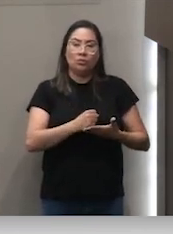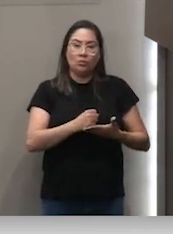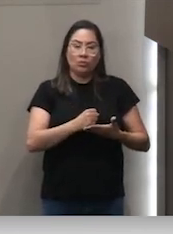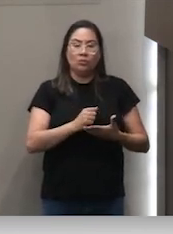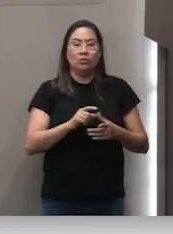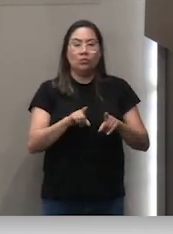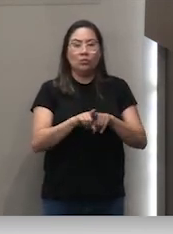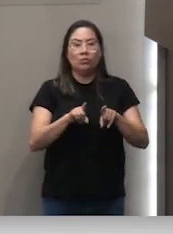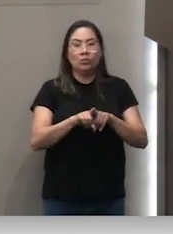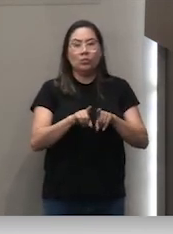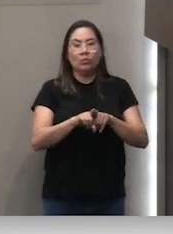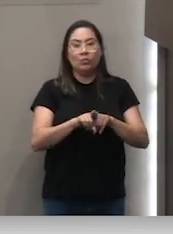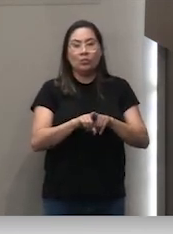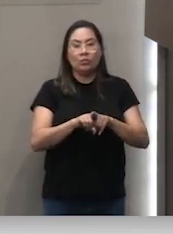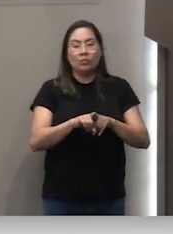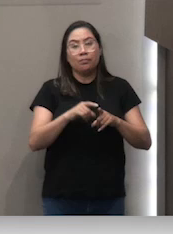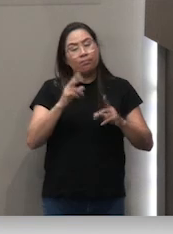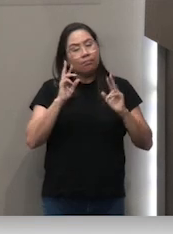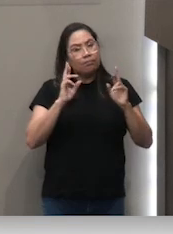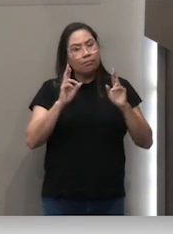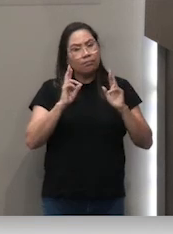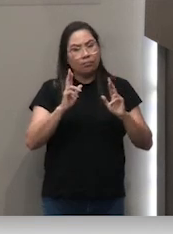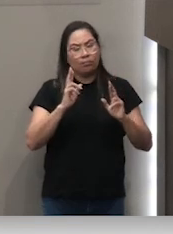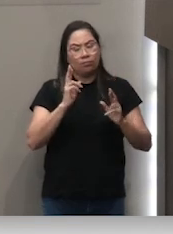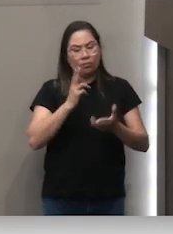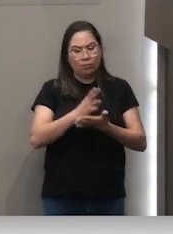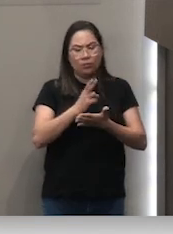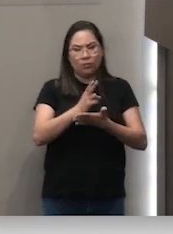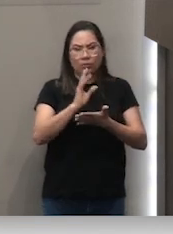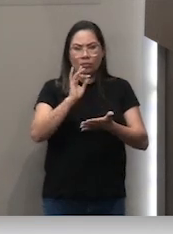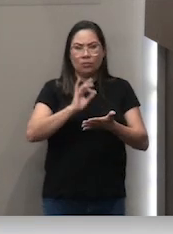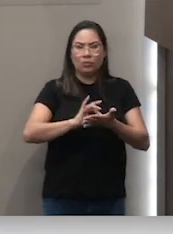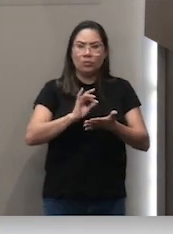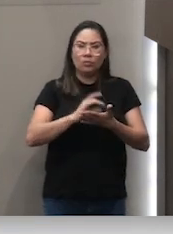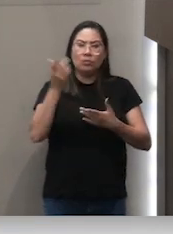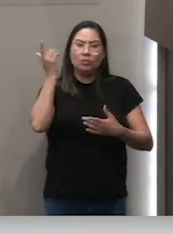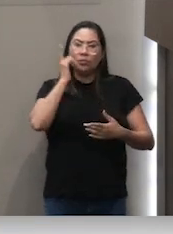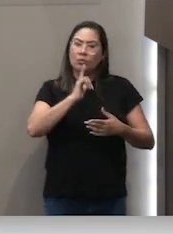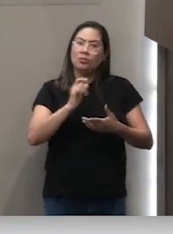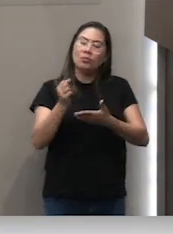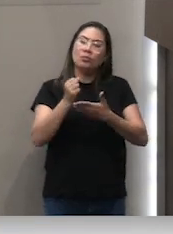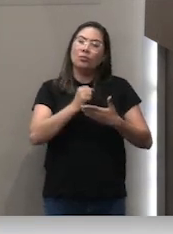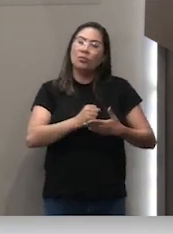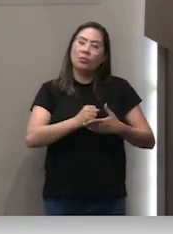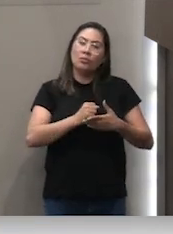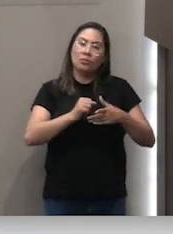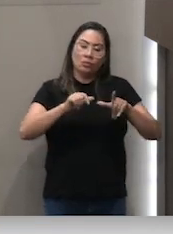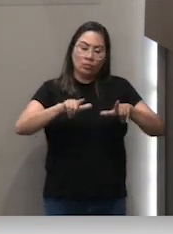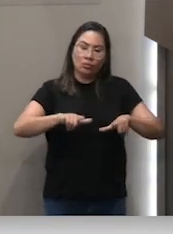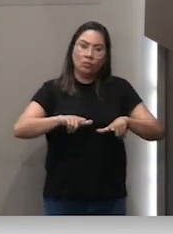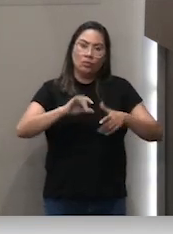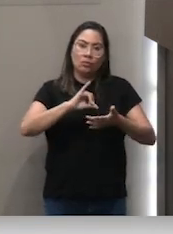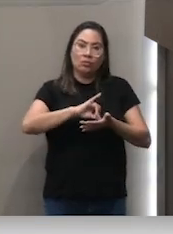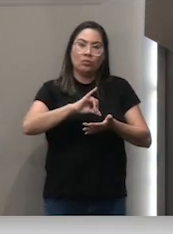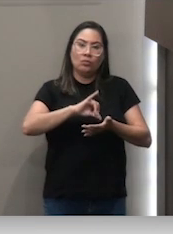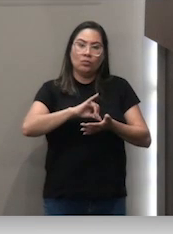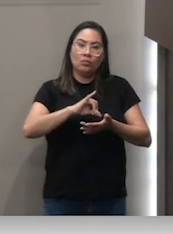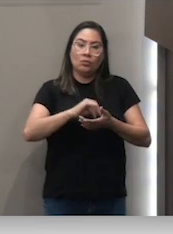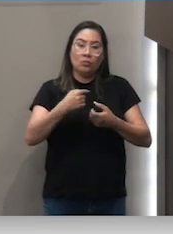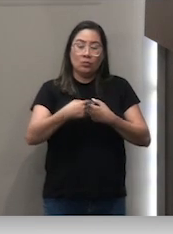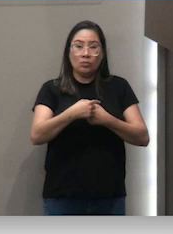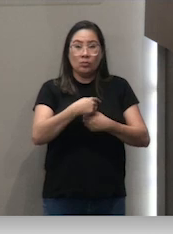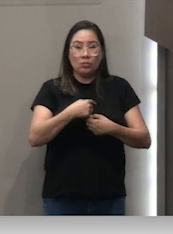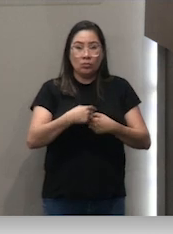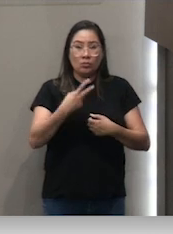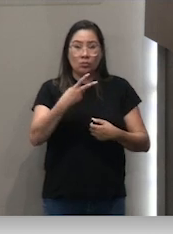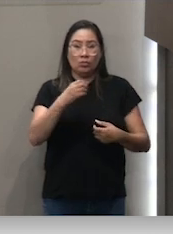que espero que isso siga e se concretize, para que a gente consiga trazer uma unidade do Exército Brasileiro, que é inadmissível. Uma cidade com